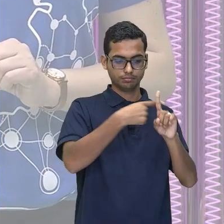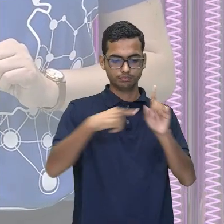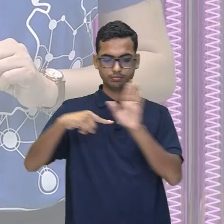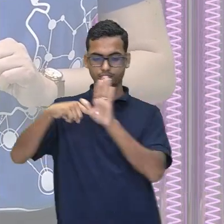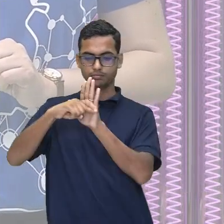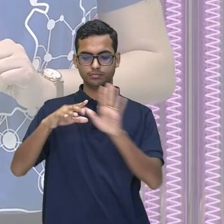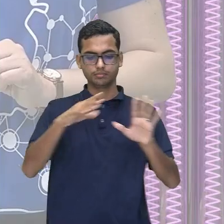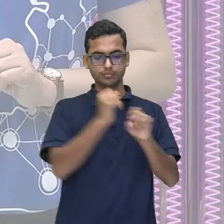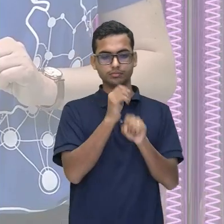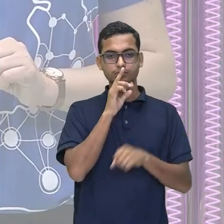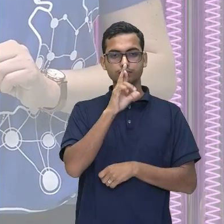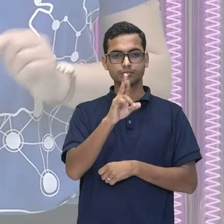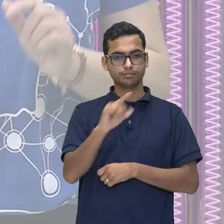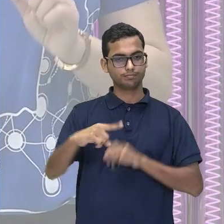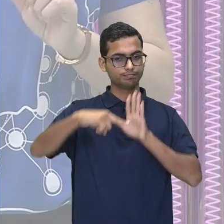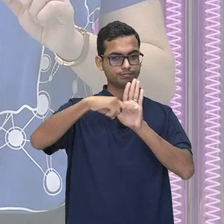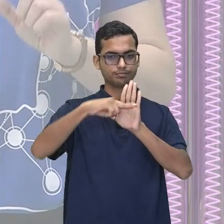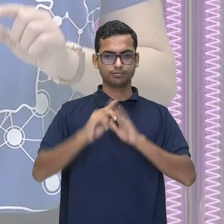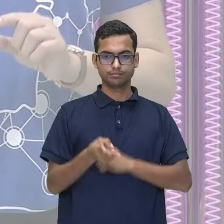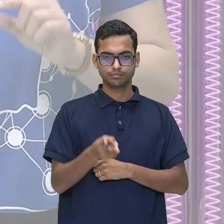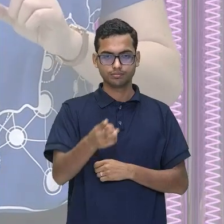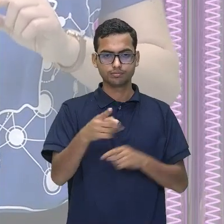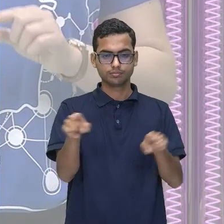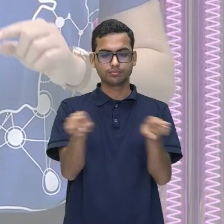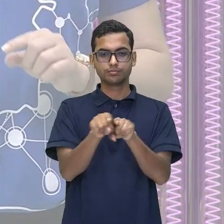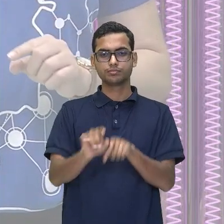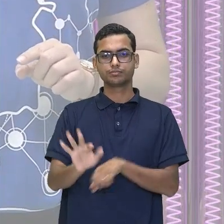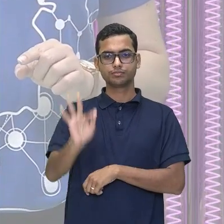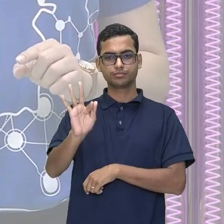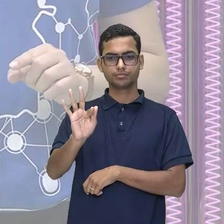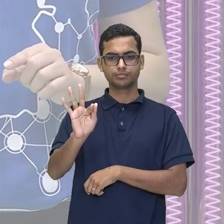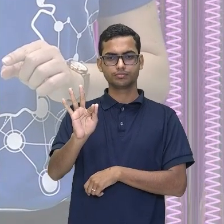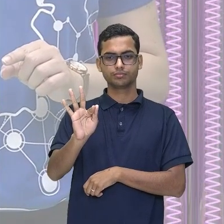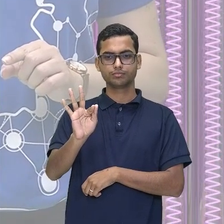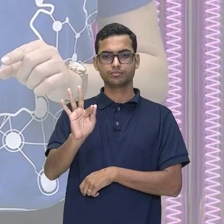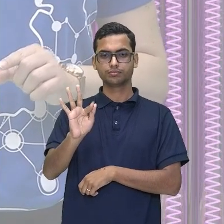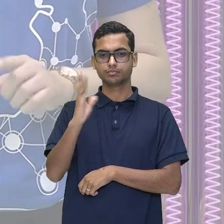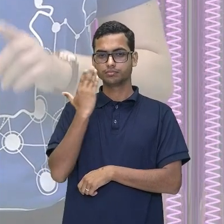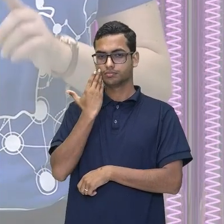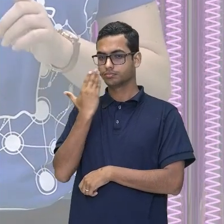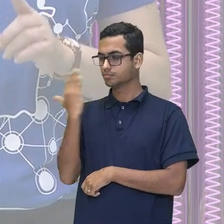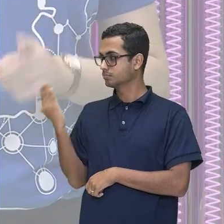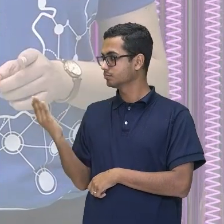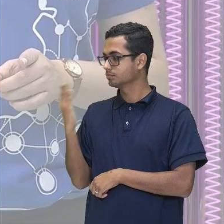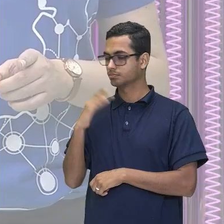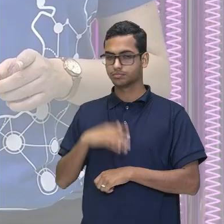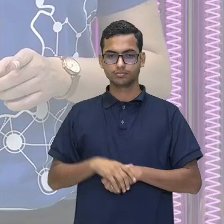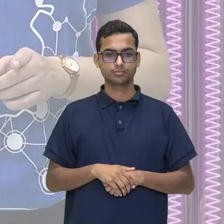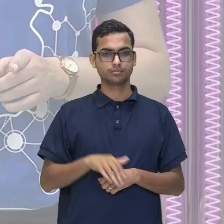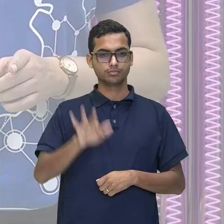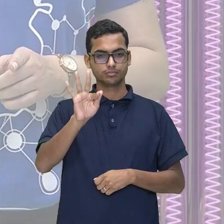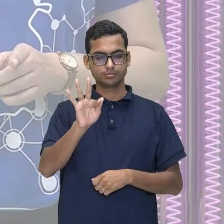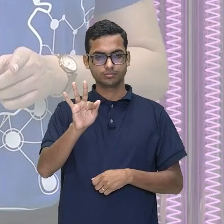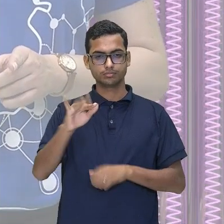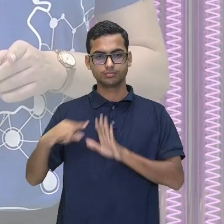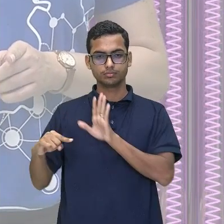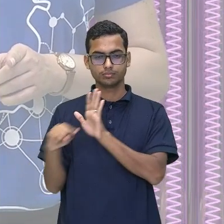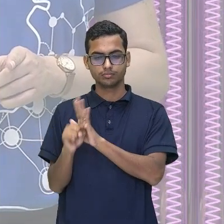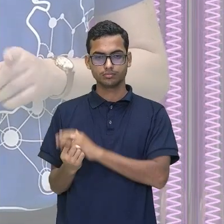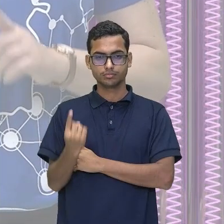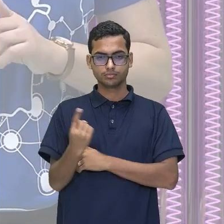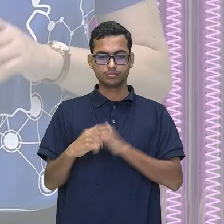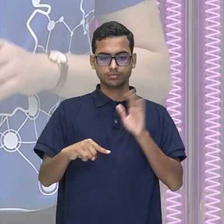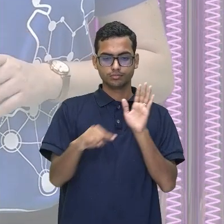para descobrir o valor de F, a gente vai multiplicar os valores que estão ali embaixo da letra F. Menos 1 vezes